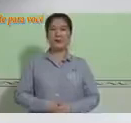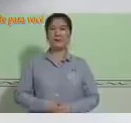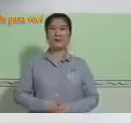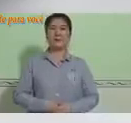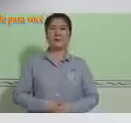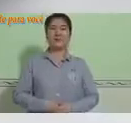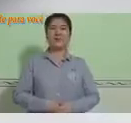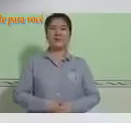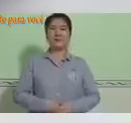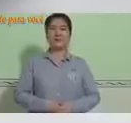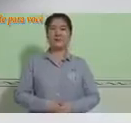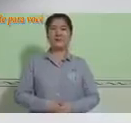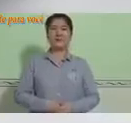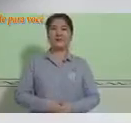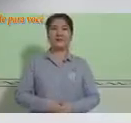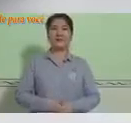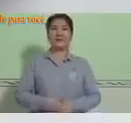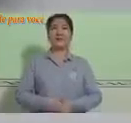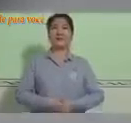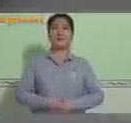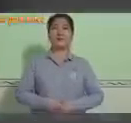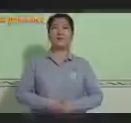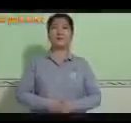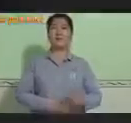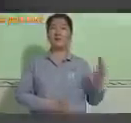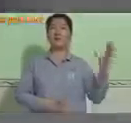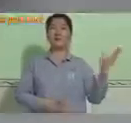podem ter influência na capacidade reprodutora.